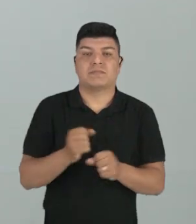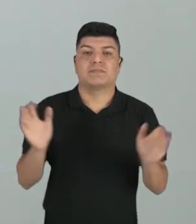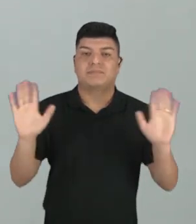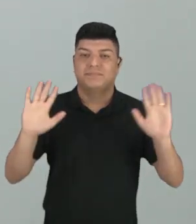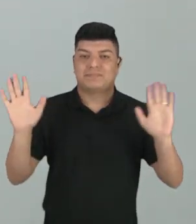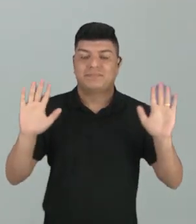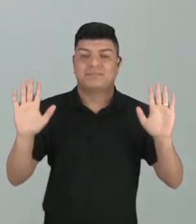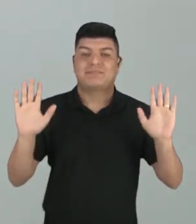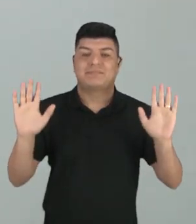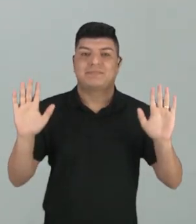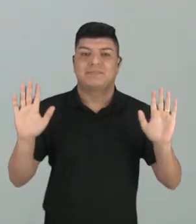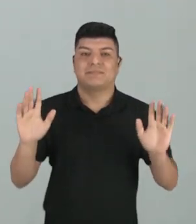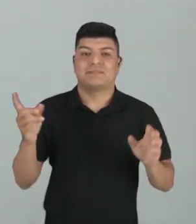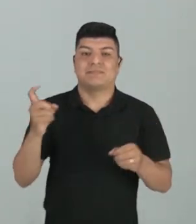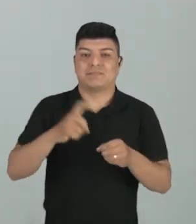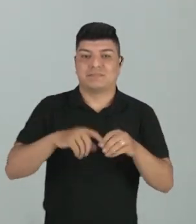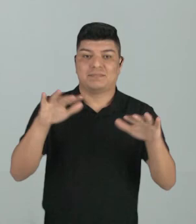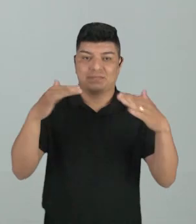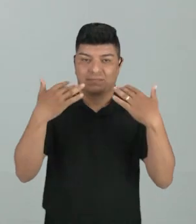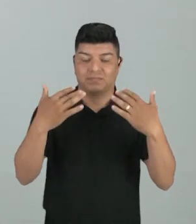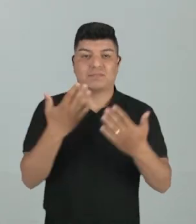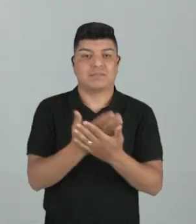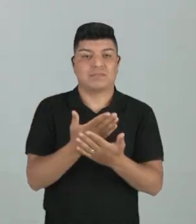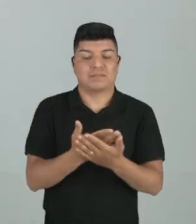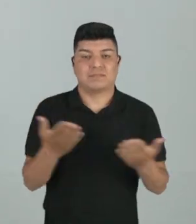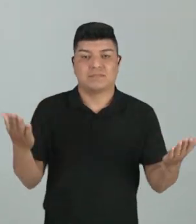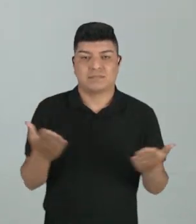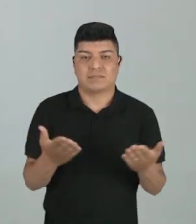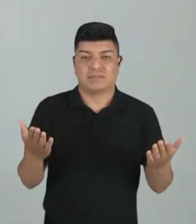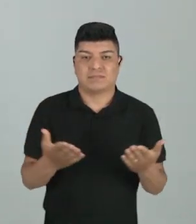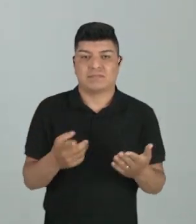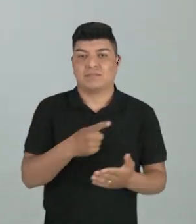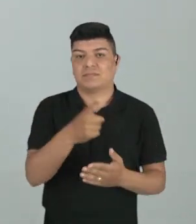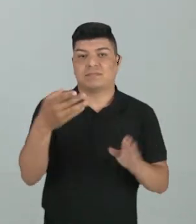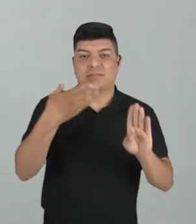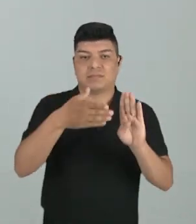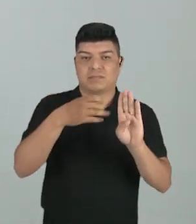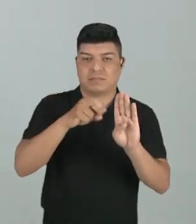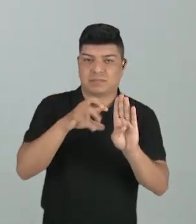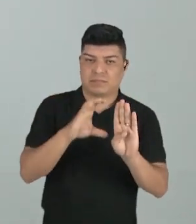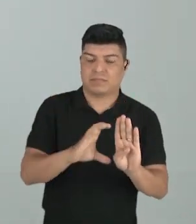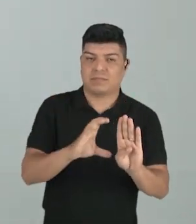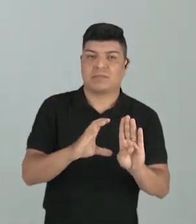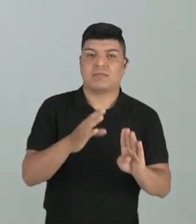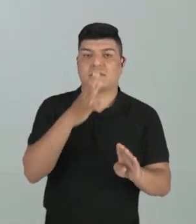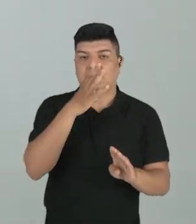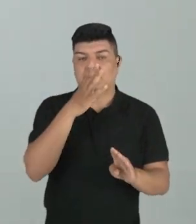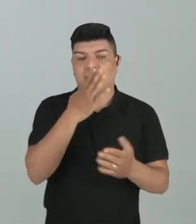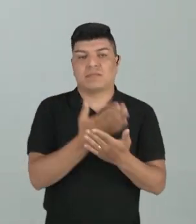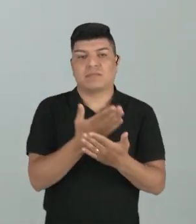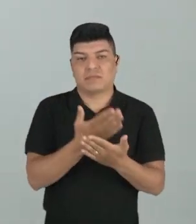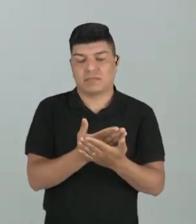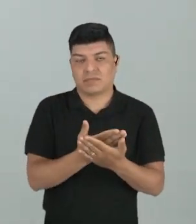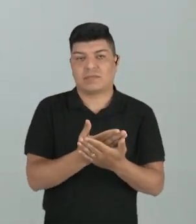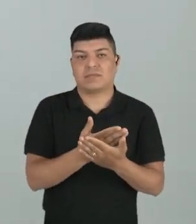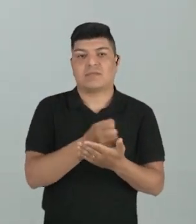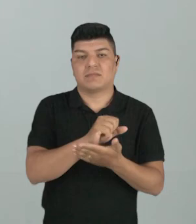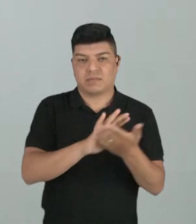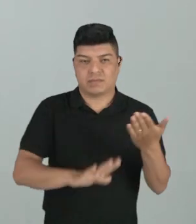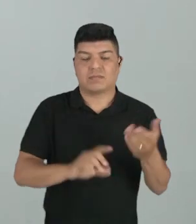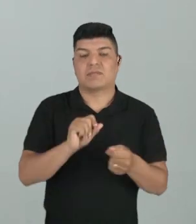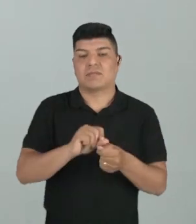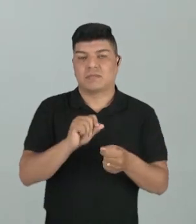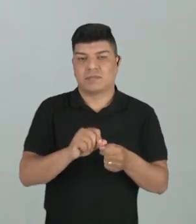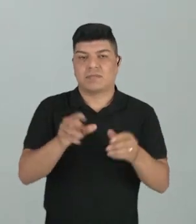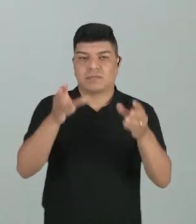Até a próxima. Então, voltando aqui para mim, essa foi a nossa aula de hoje. Depois você vai lá na plataforma Eduque, assista essa aula, faça os exercícios